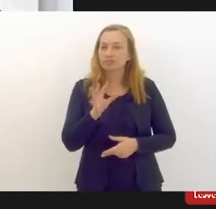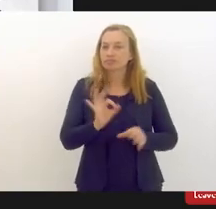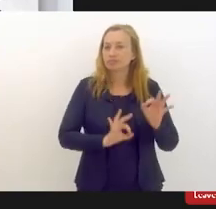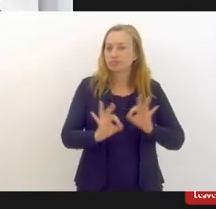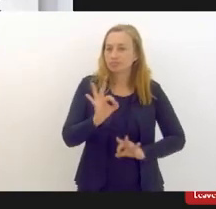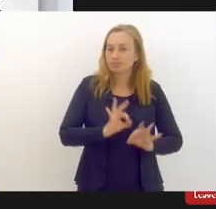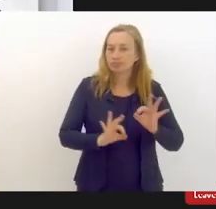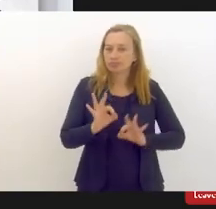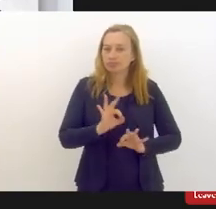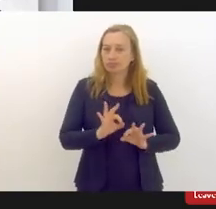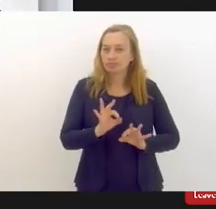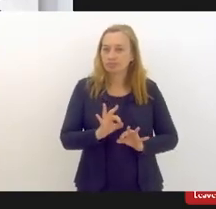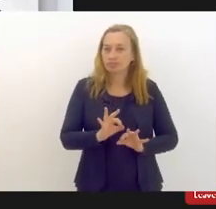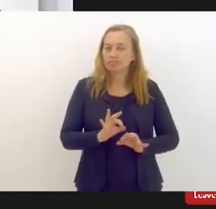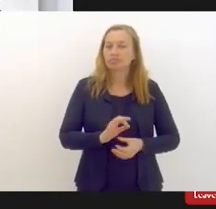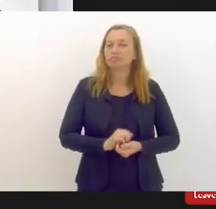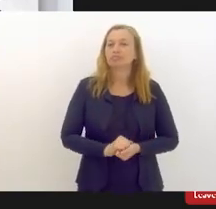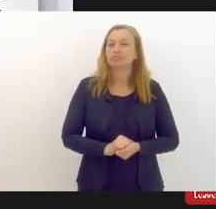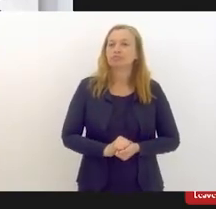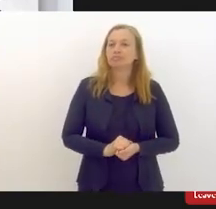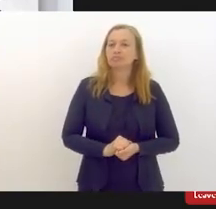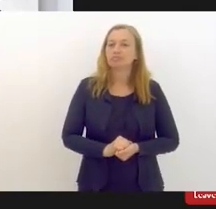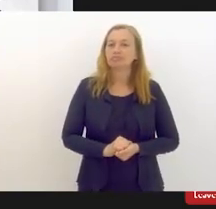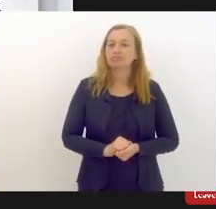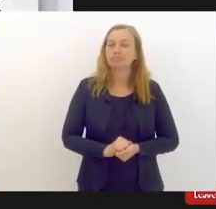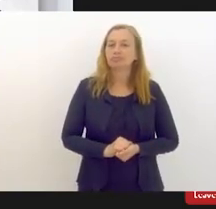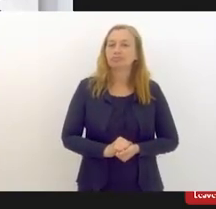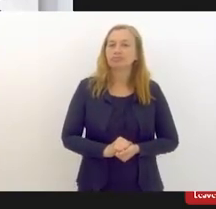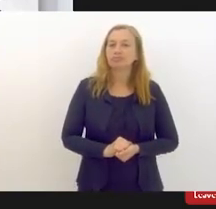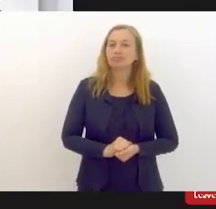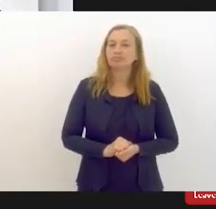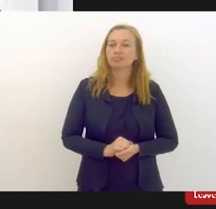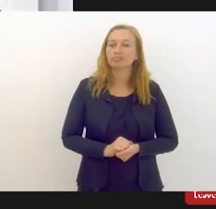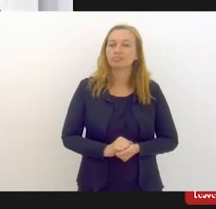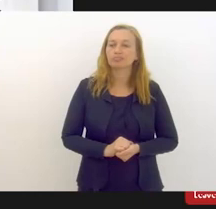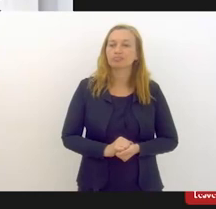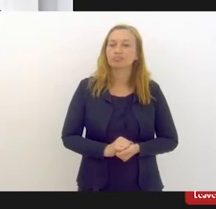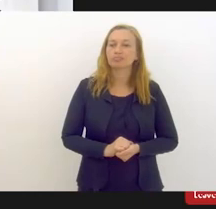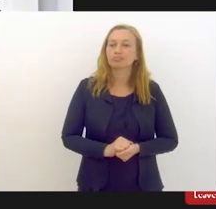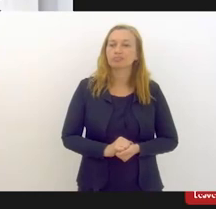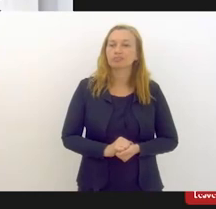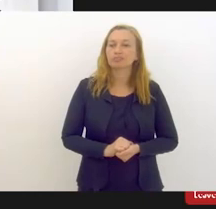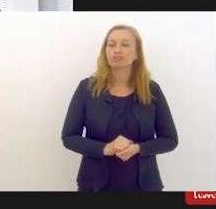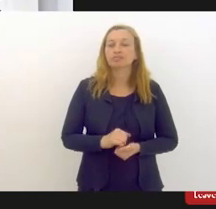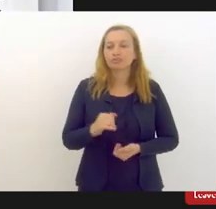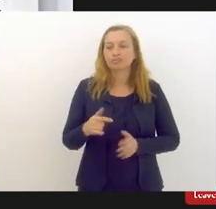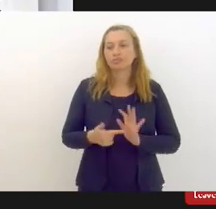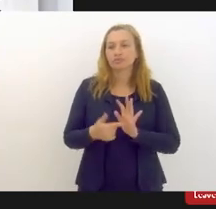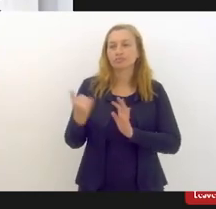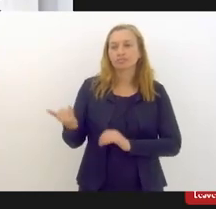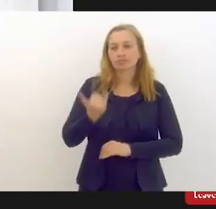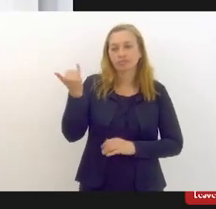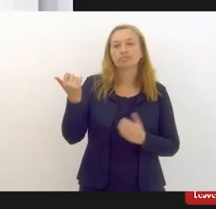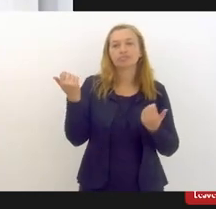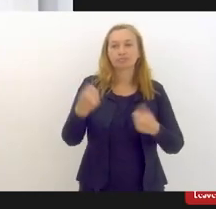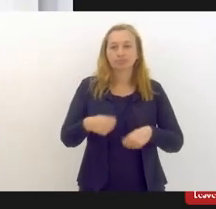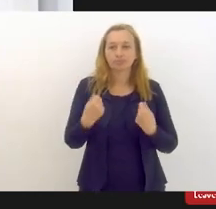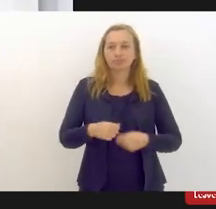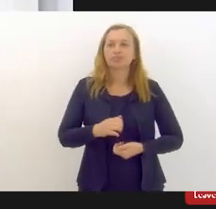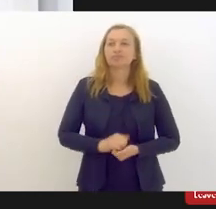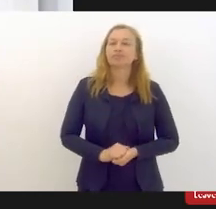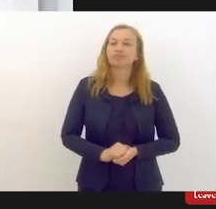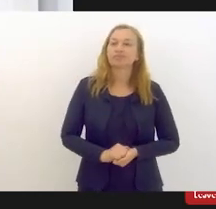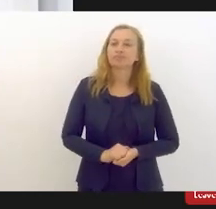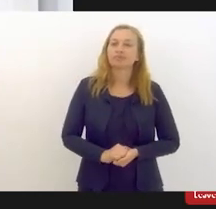que continua, né? Ele fica permanente, dada a sua importância e necessidade.